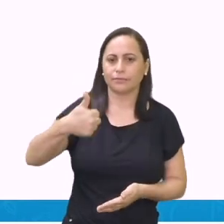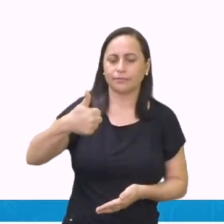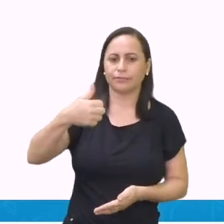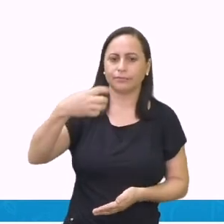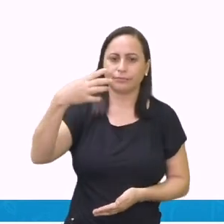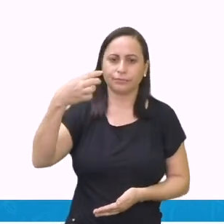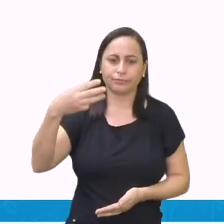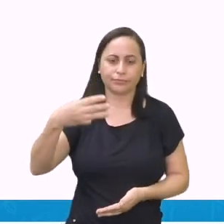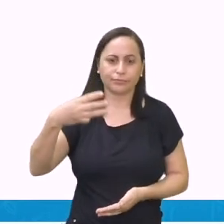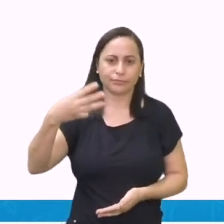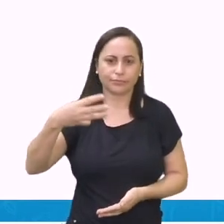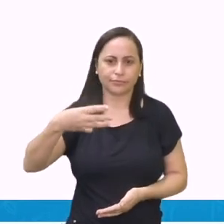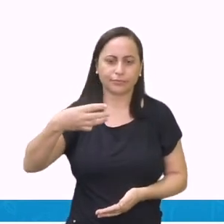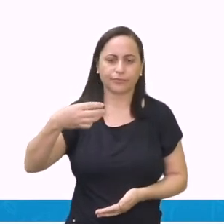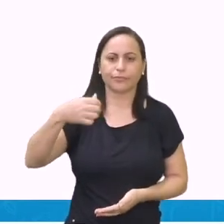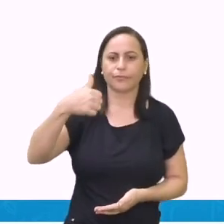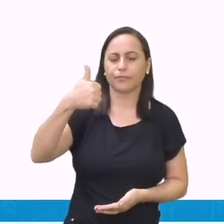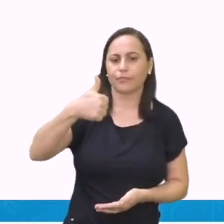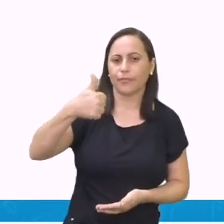13º.